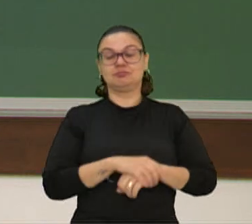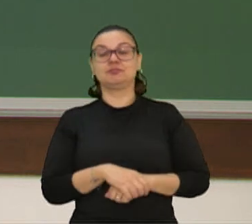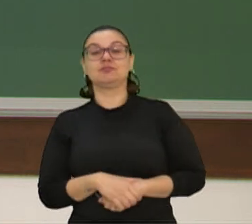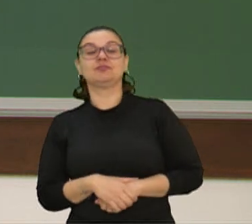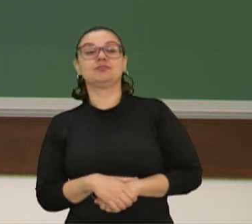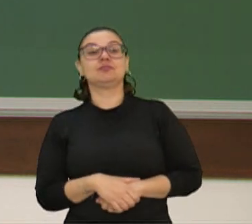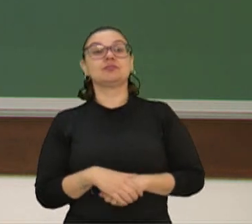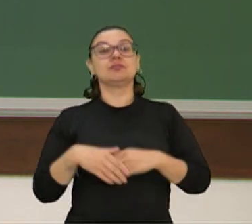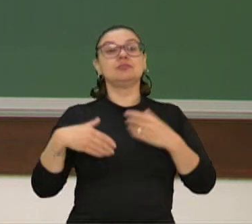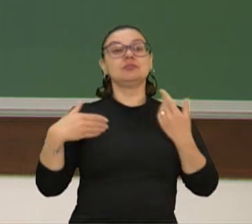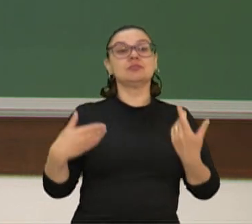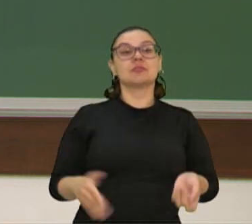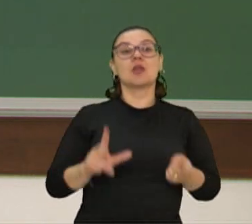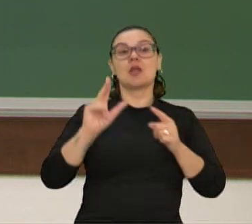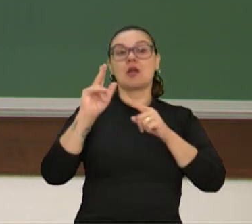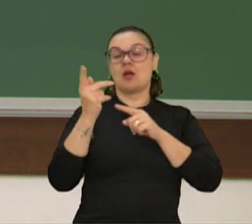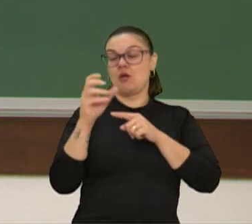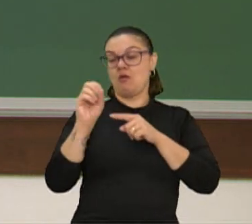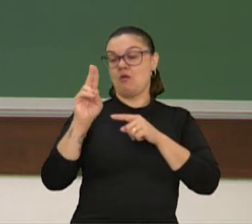O Jan Hals, em